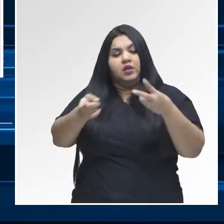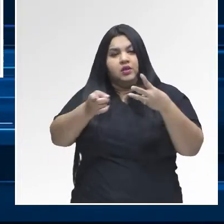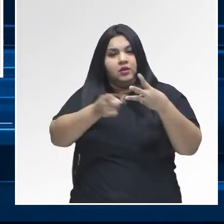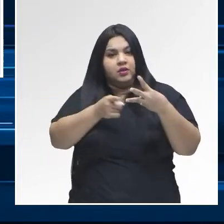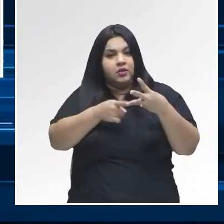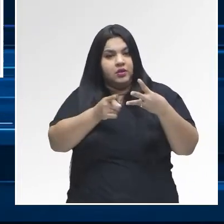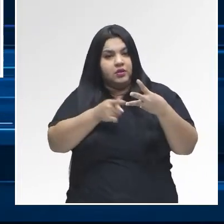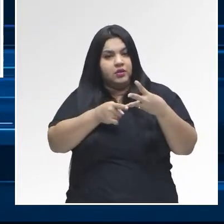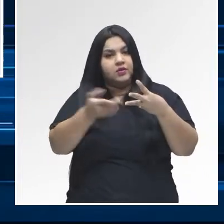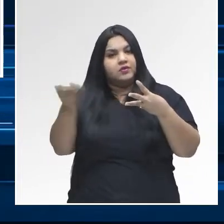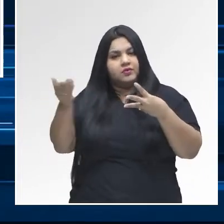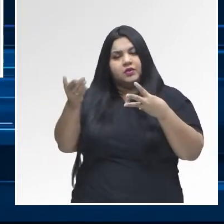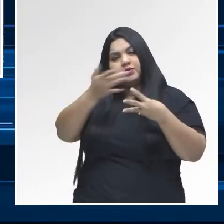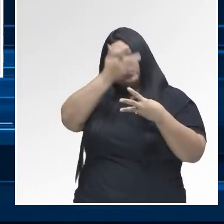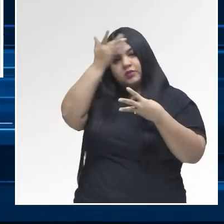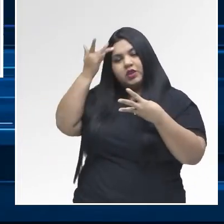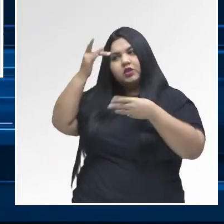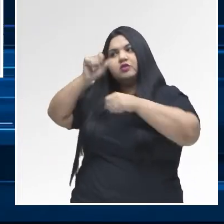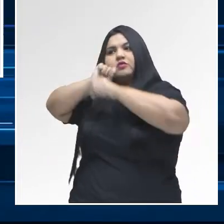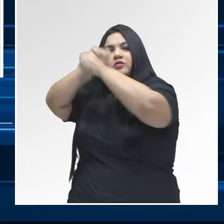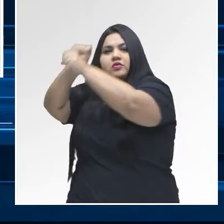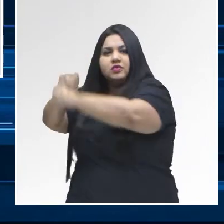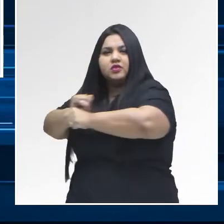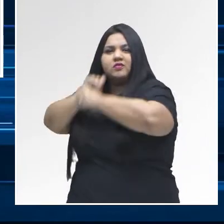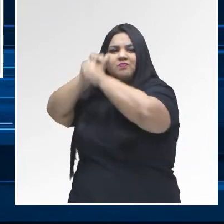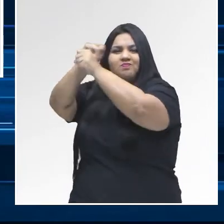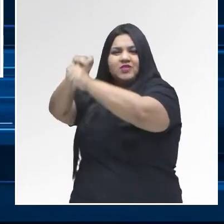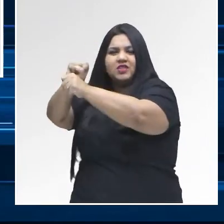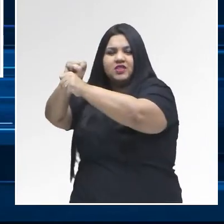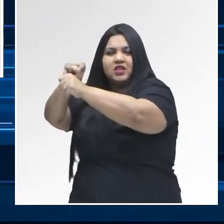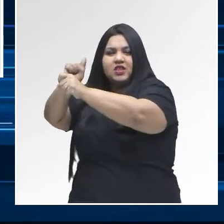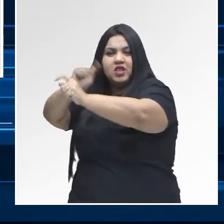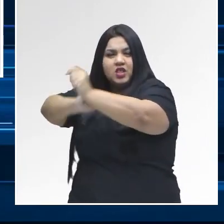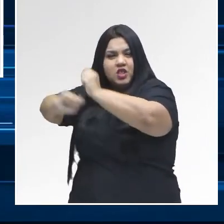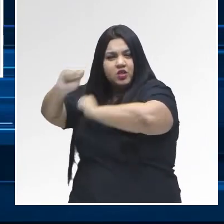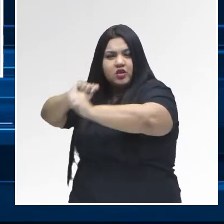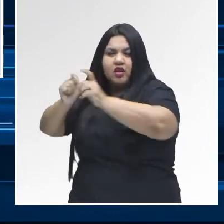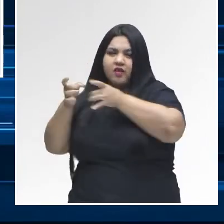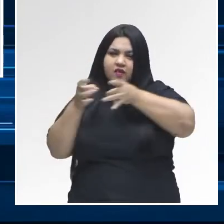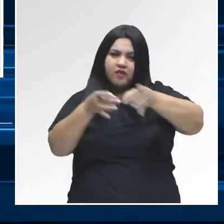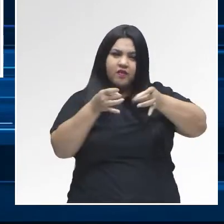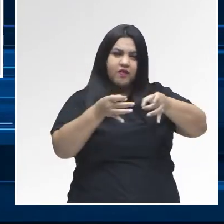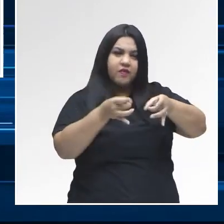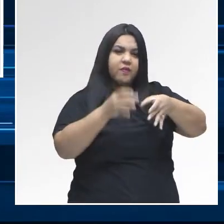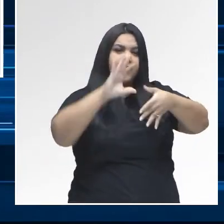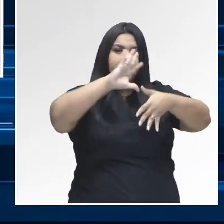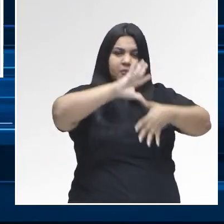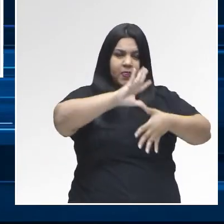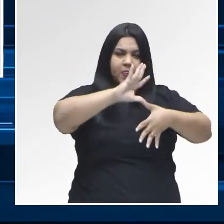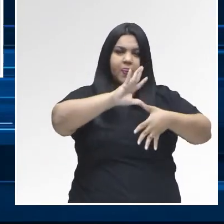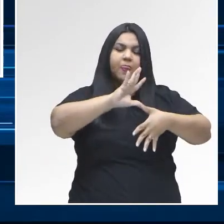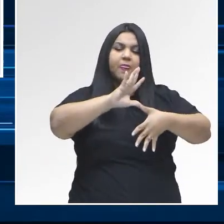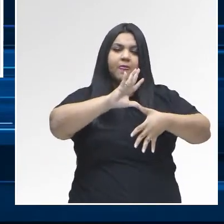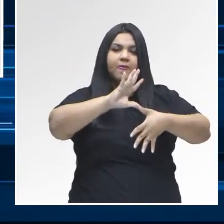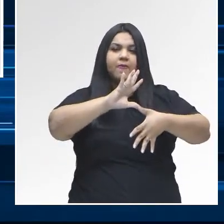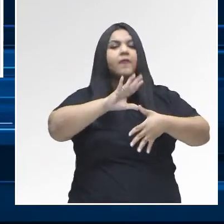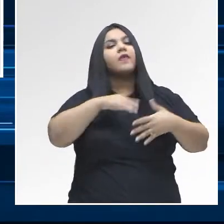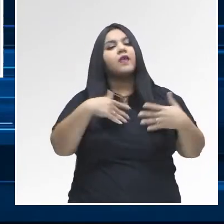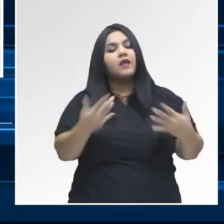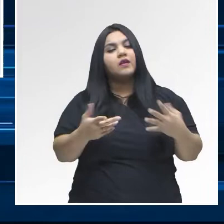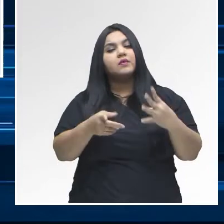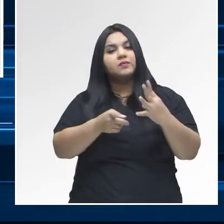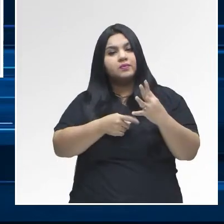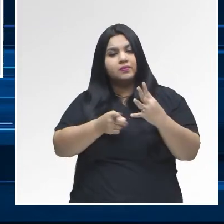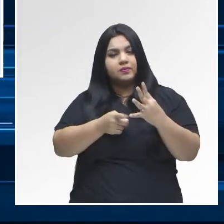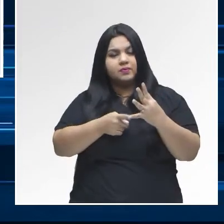os prisioneiros eram negociados com os traficantes que os vendiam na América como escravos. E por último, na